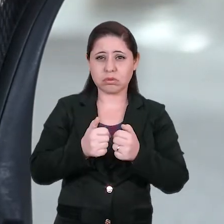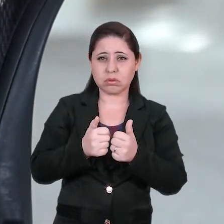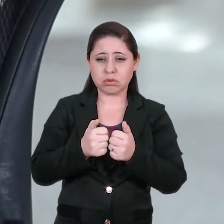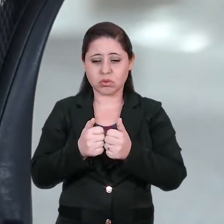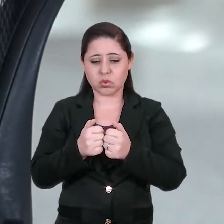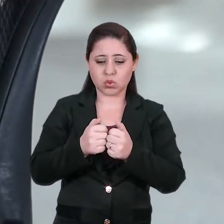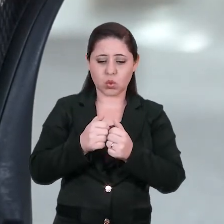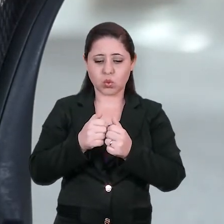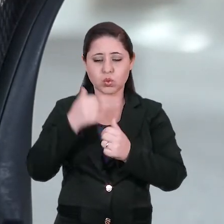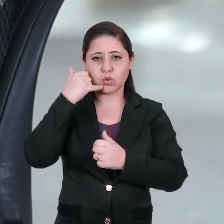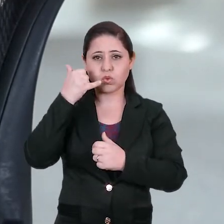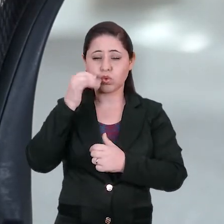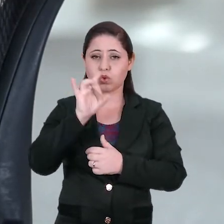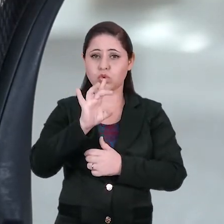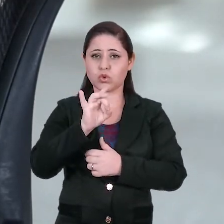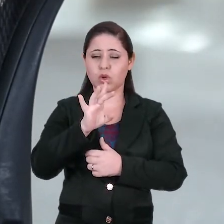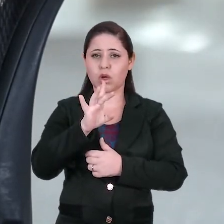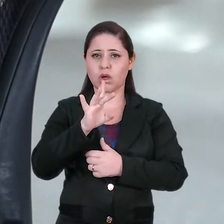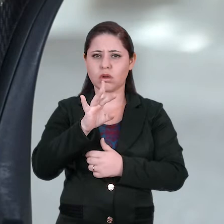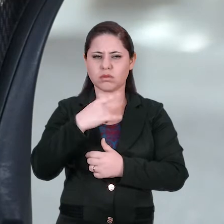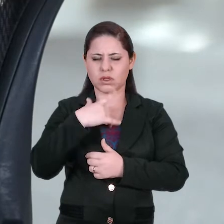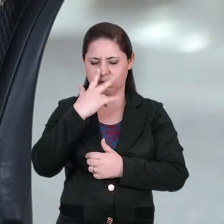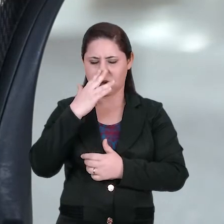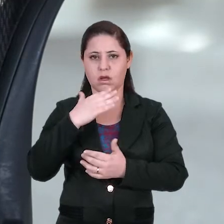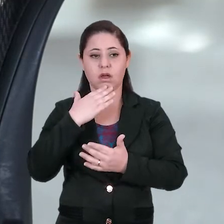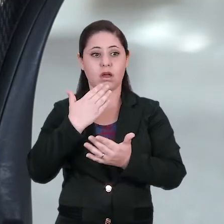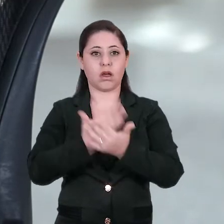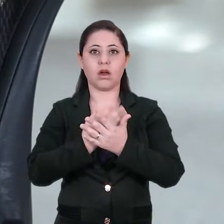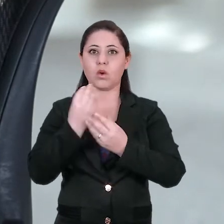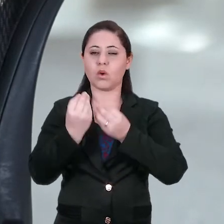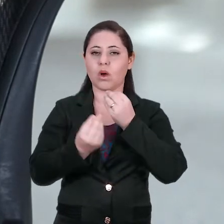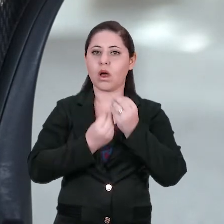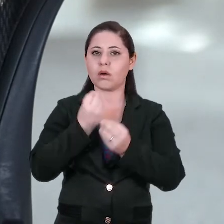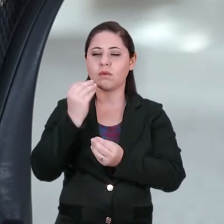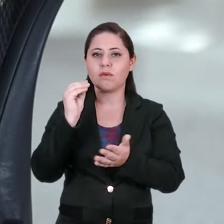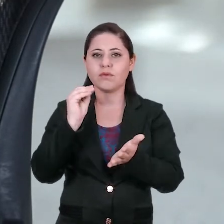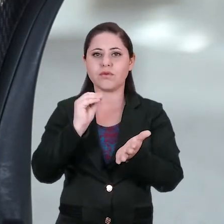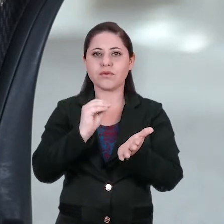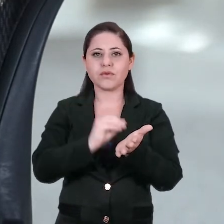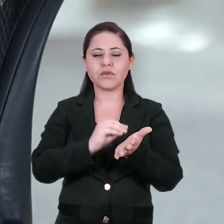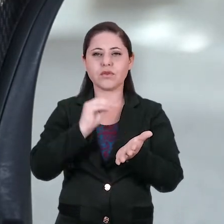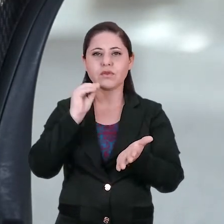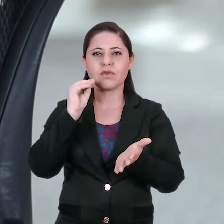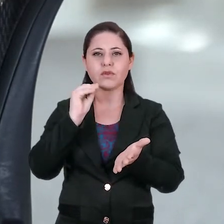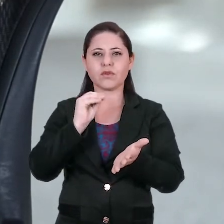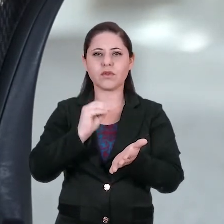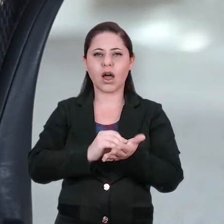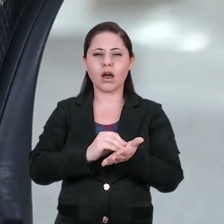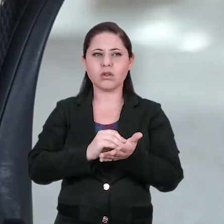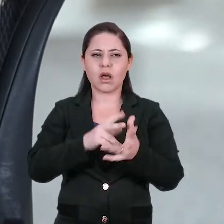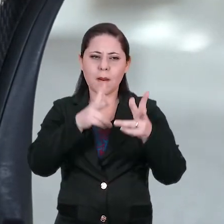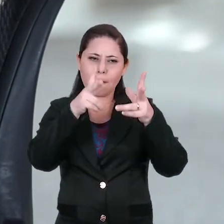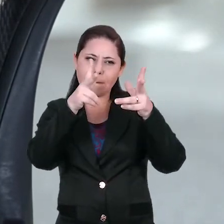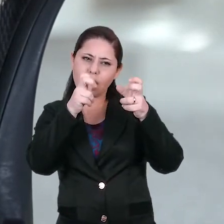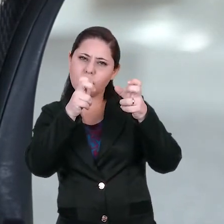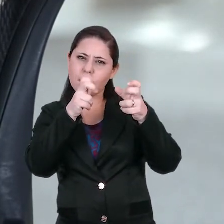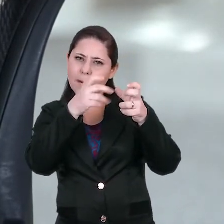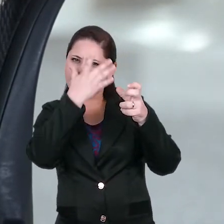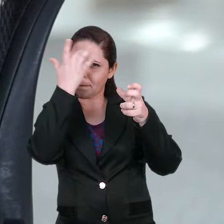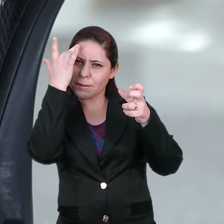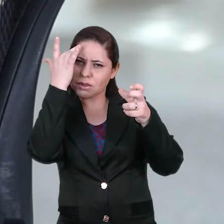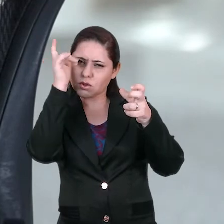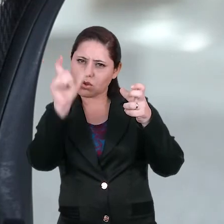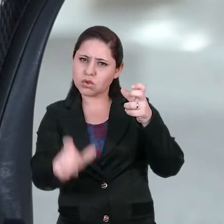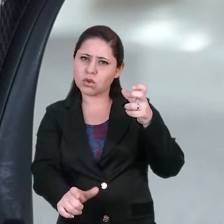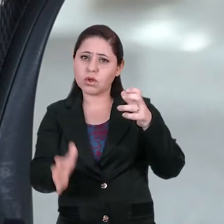absurdo e eu me choco, às vezes, com a falta dessa percepção das pessoas, de